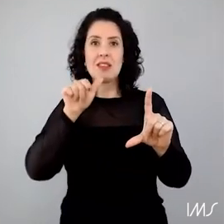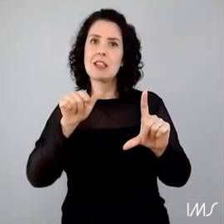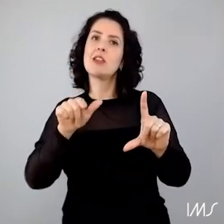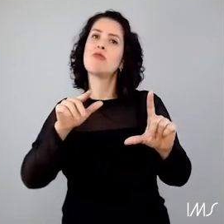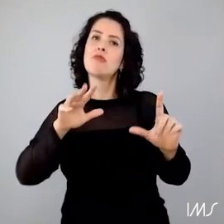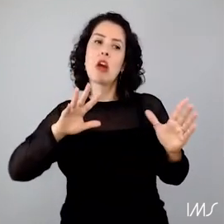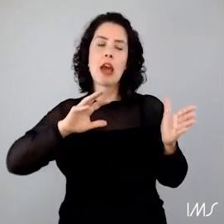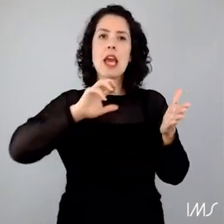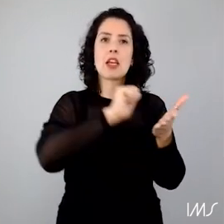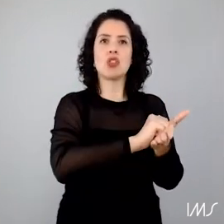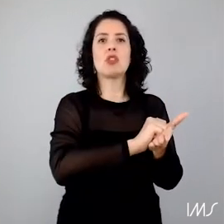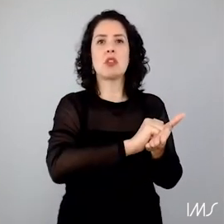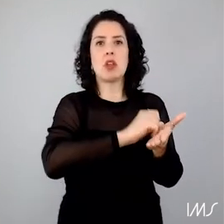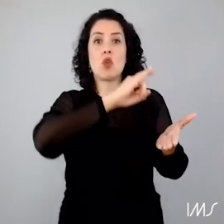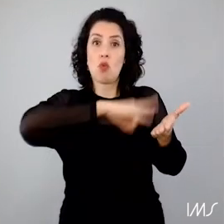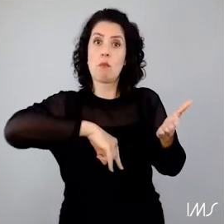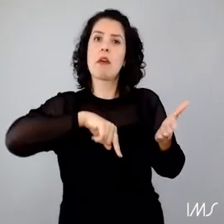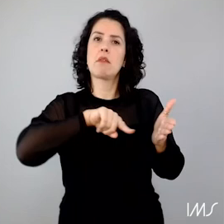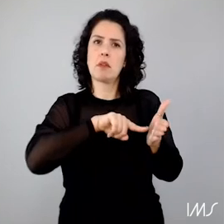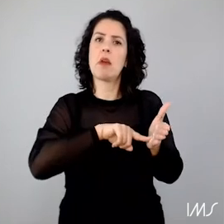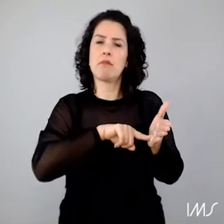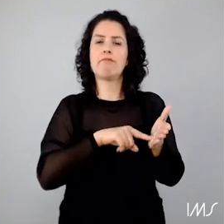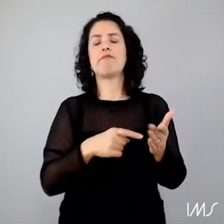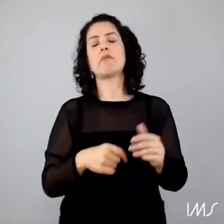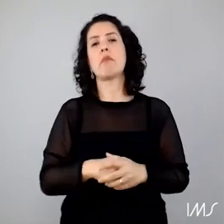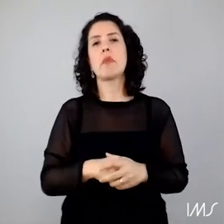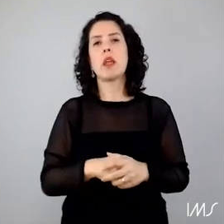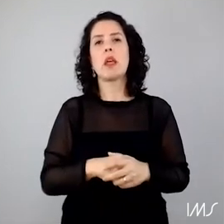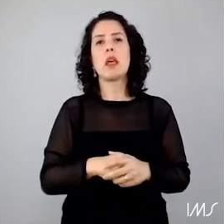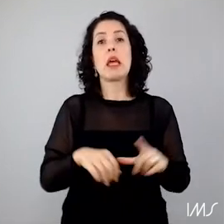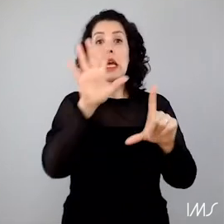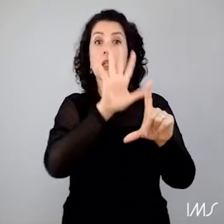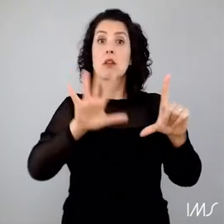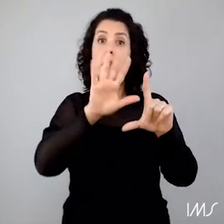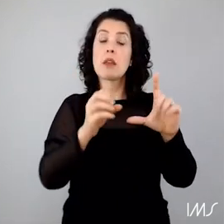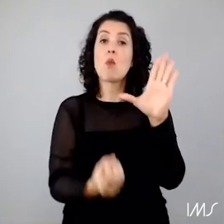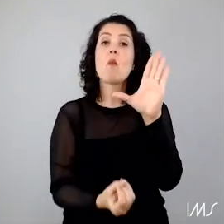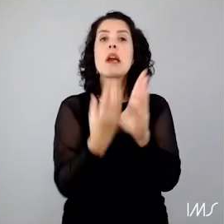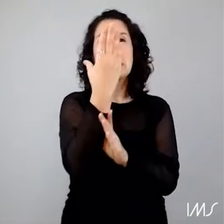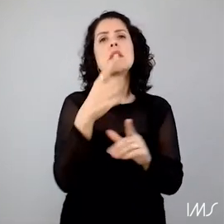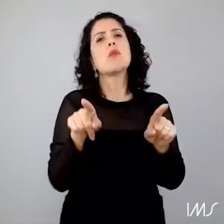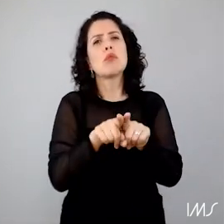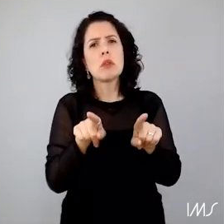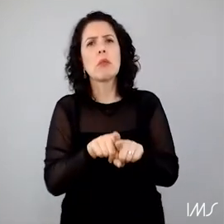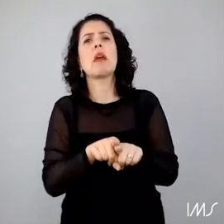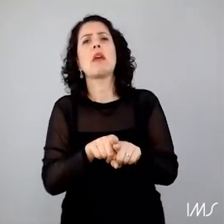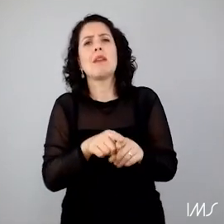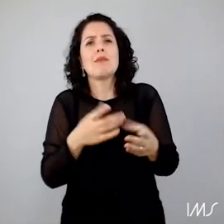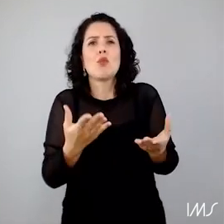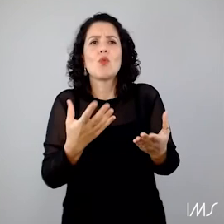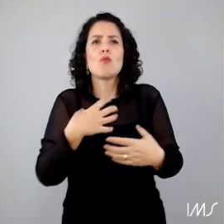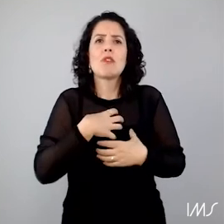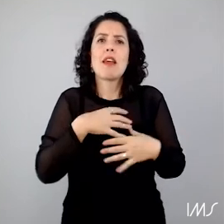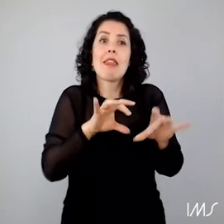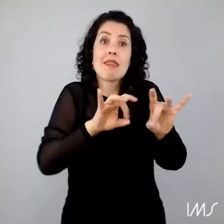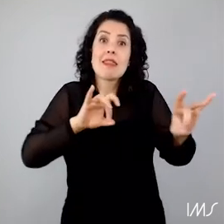associado à especificidade técnica, né, desse processo num campo novo, né, no campo da cultura, né, e no campo da